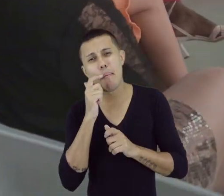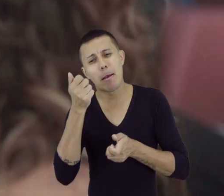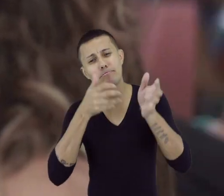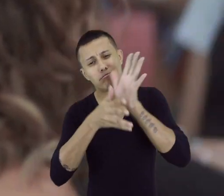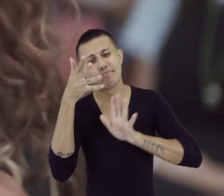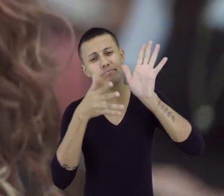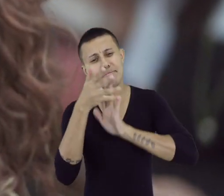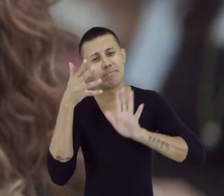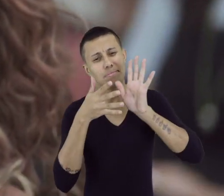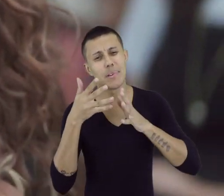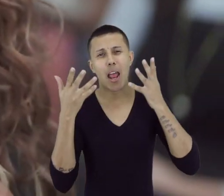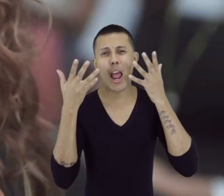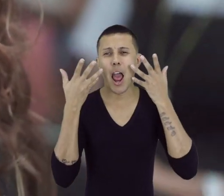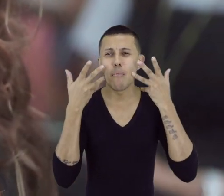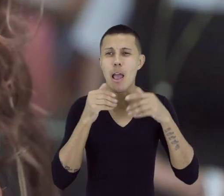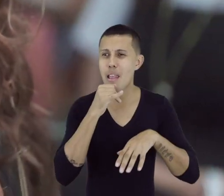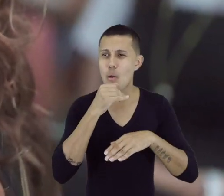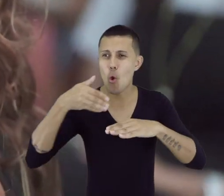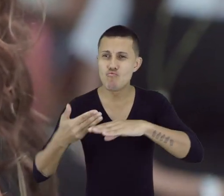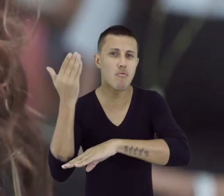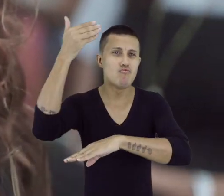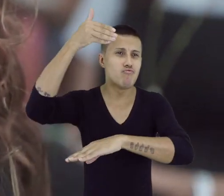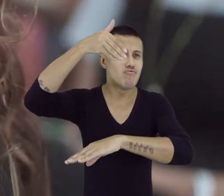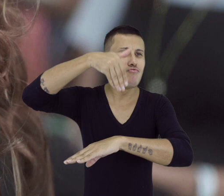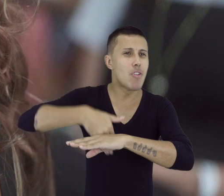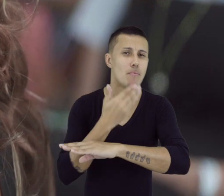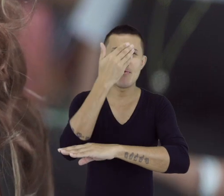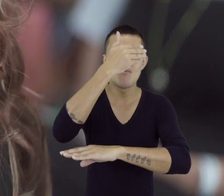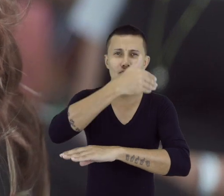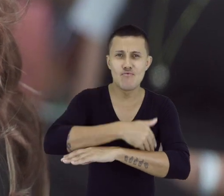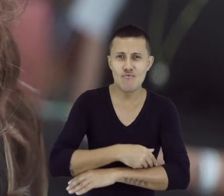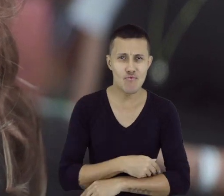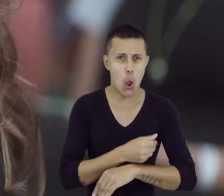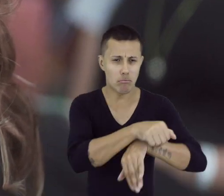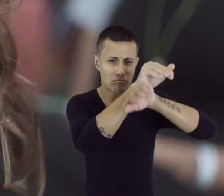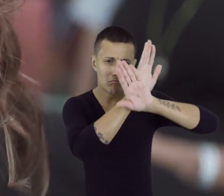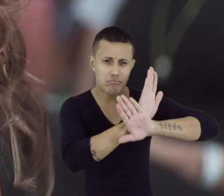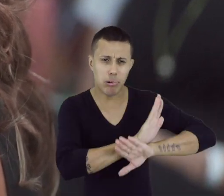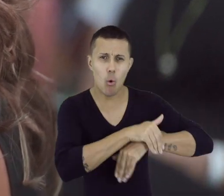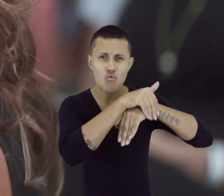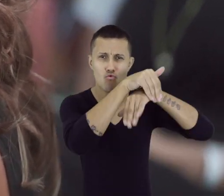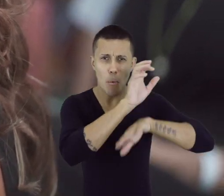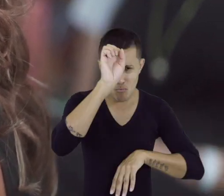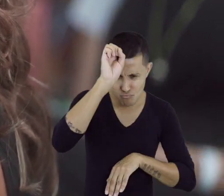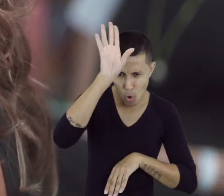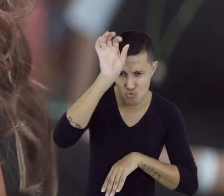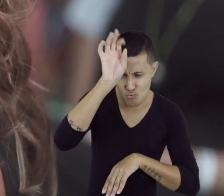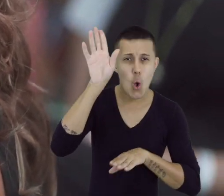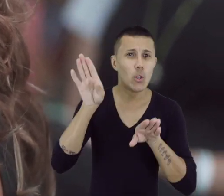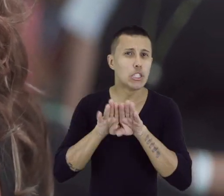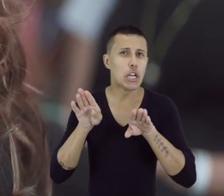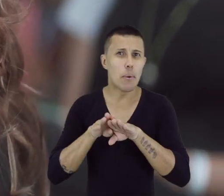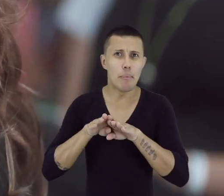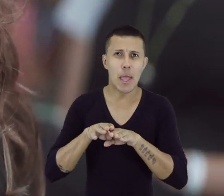sobre esses bichos que saíam do mar, que eram bichos gigantescos e que nadavam, desses pedaços de gelo